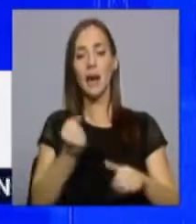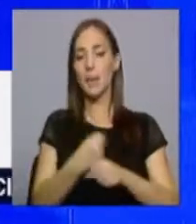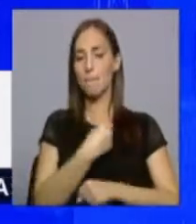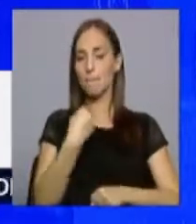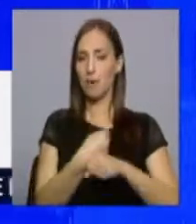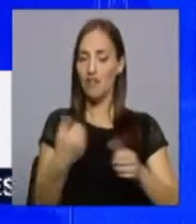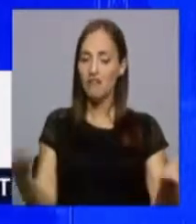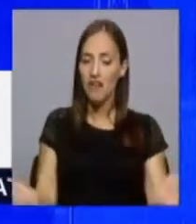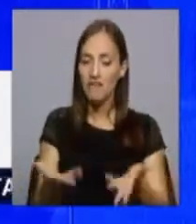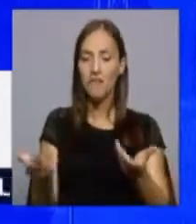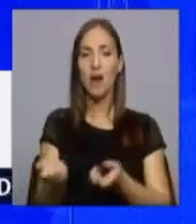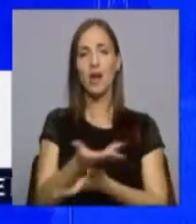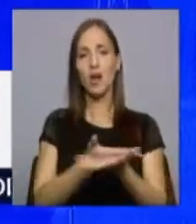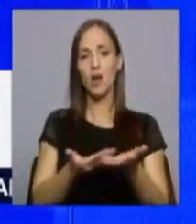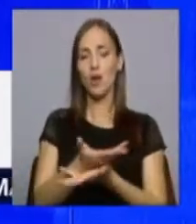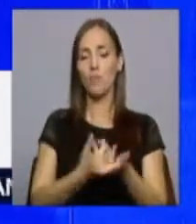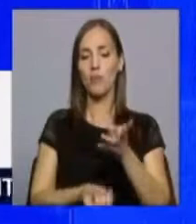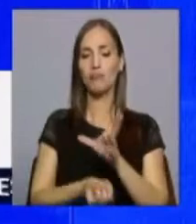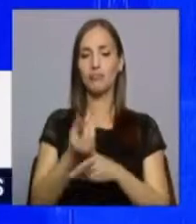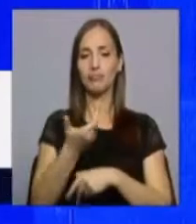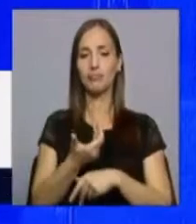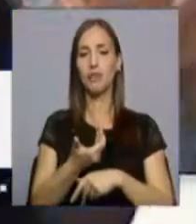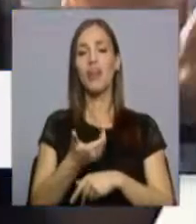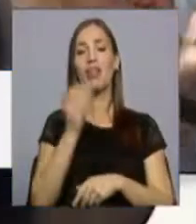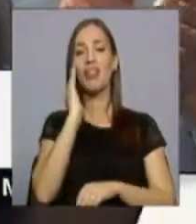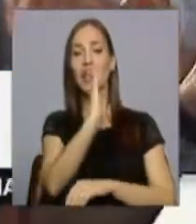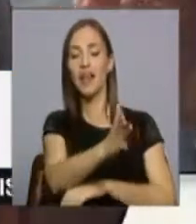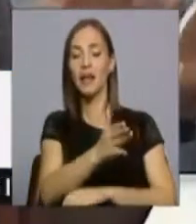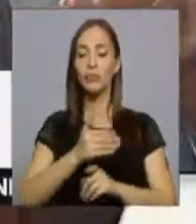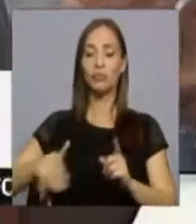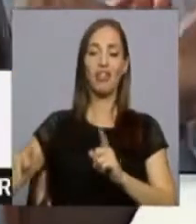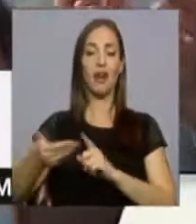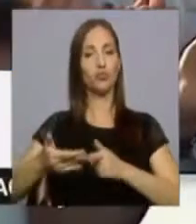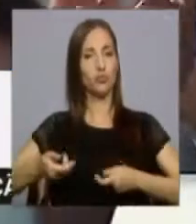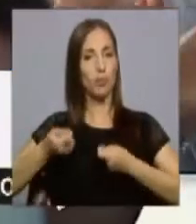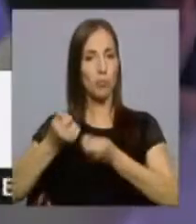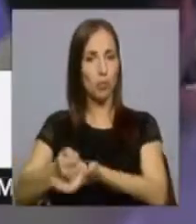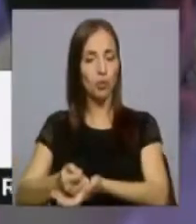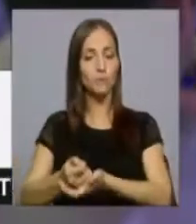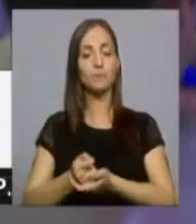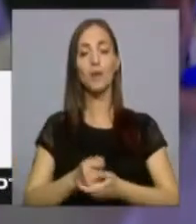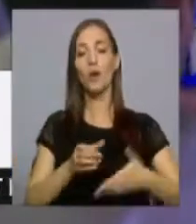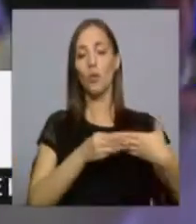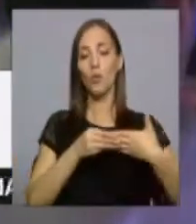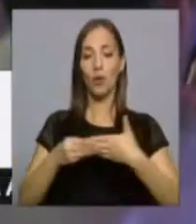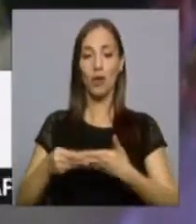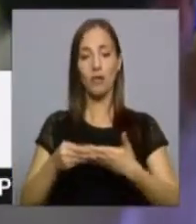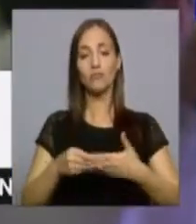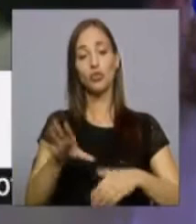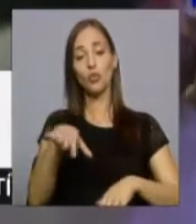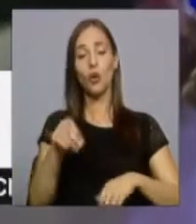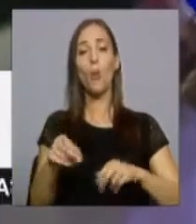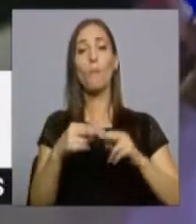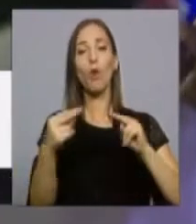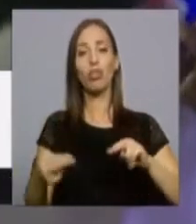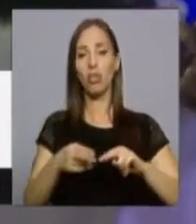atividade económica, com estímulos diretos e indiretos. Francisco Rodrigues dos Santos escolheu Ponte de Lima, a vila